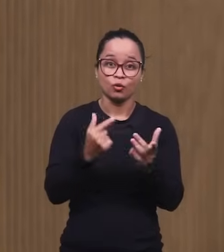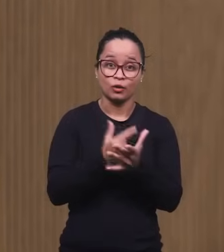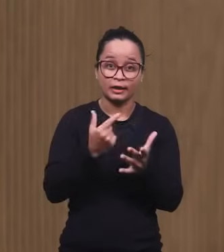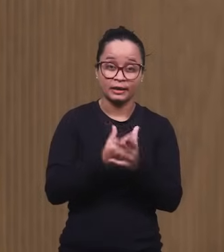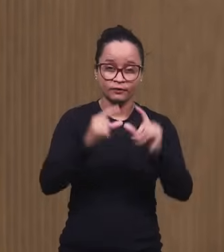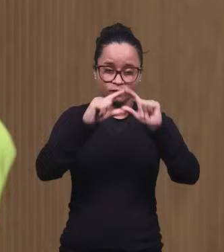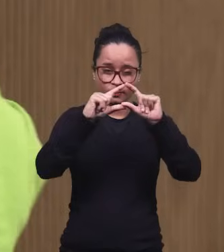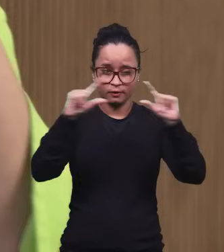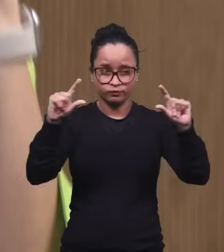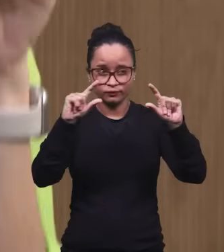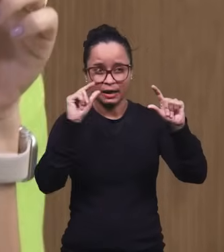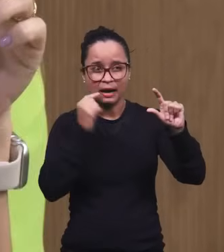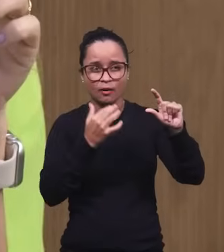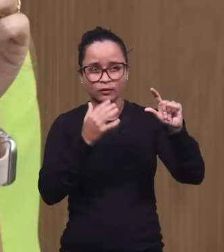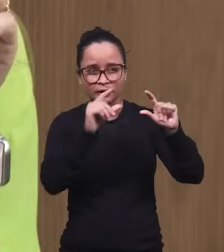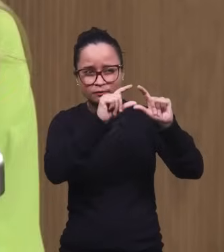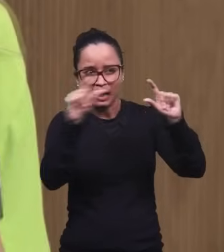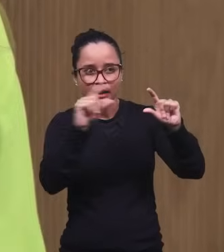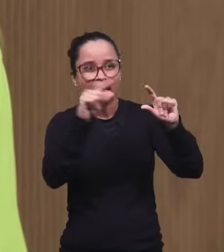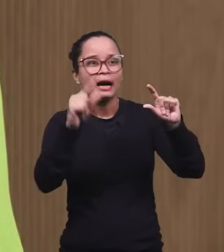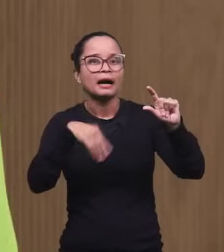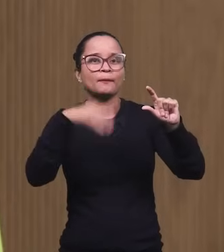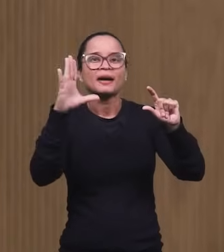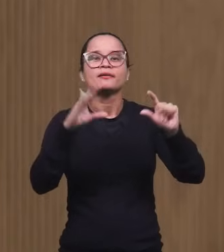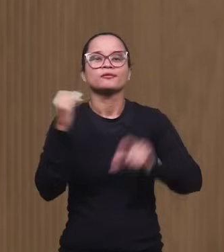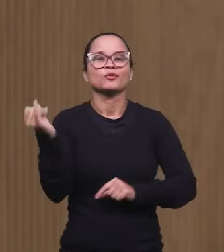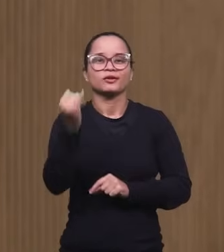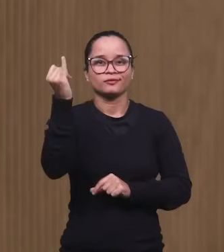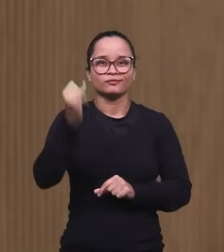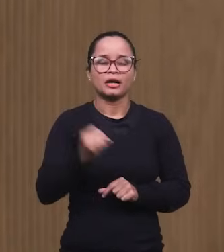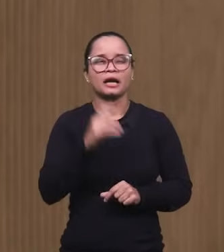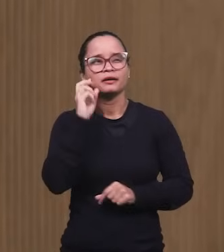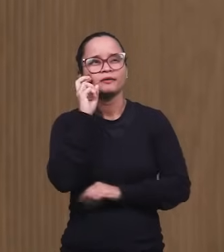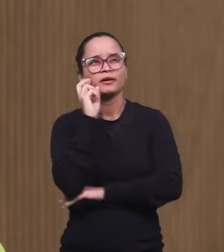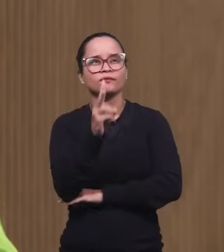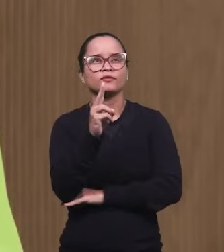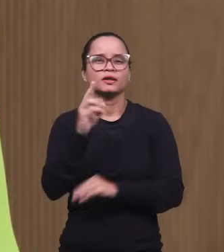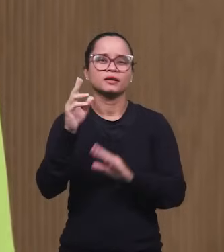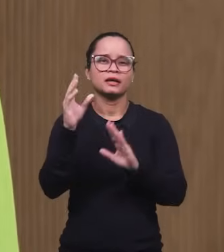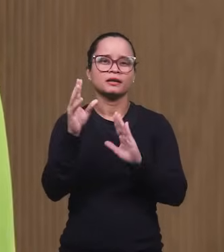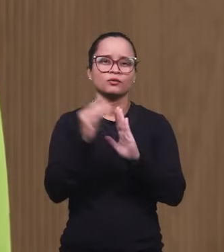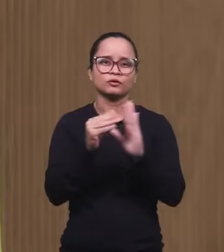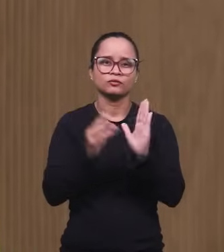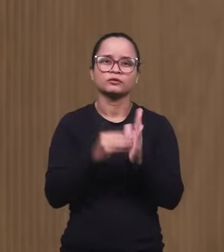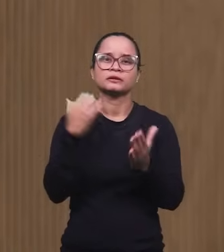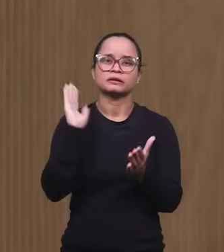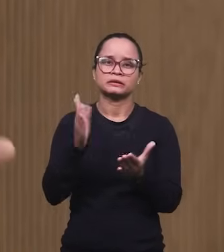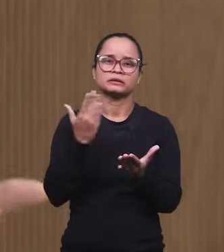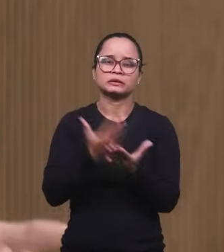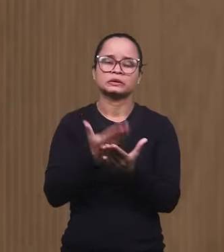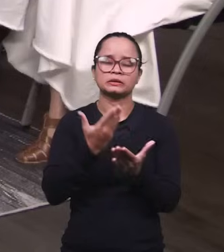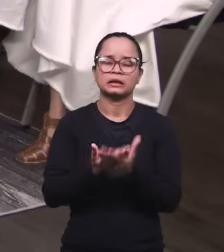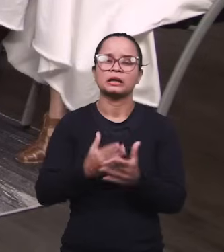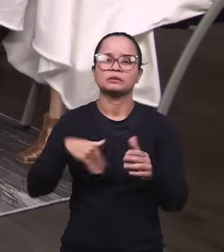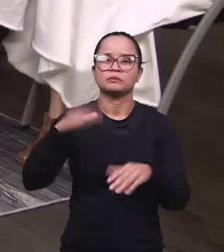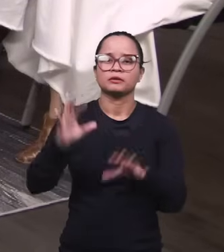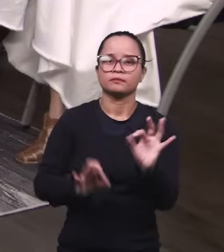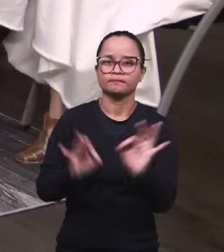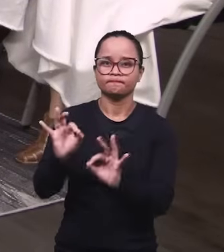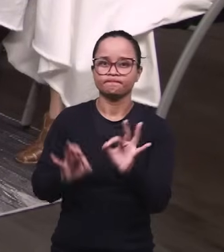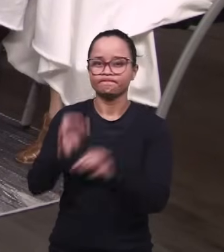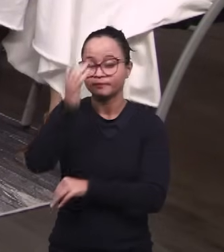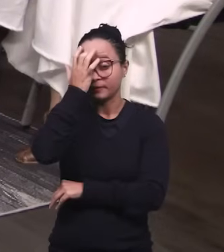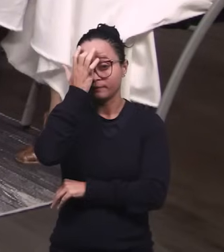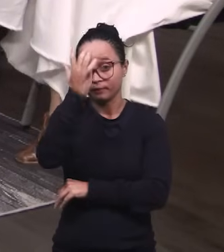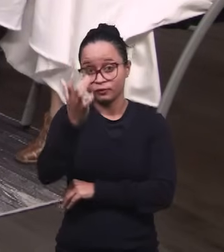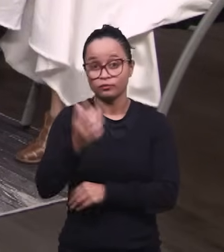importante. Porque quando chegar o dia da prova, ele vai rever aquele material que ele já estudou. Tudo mais organizado, Tudo mais